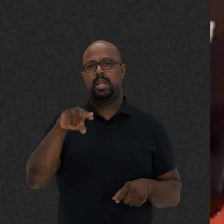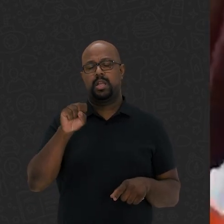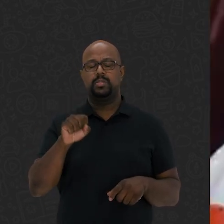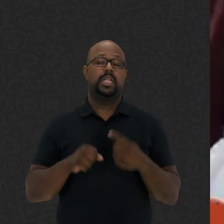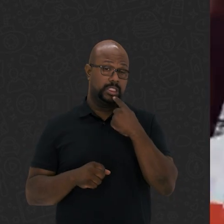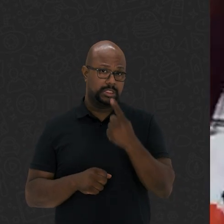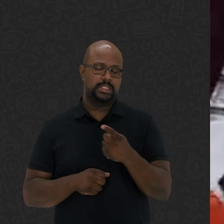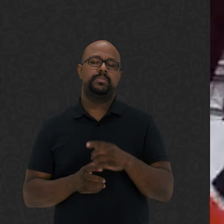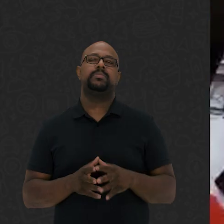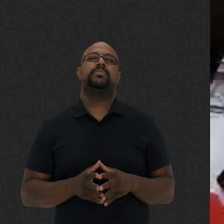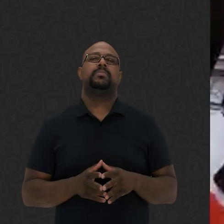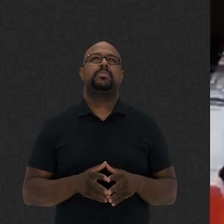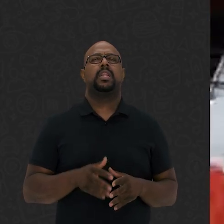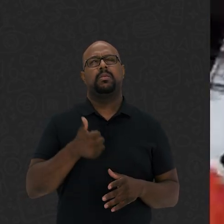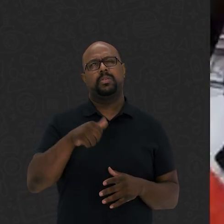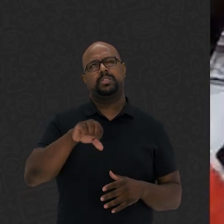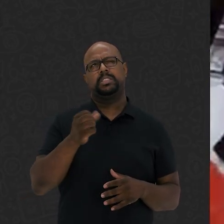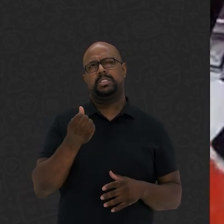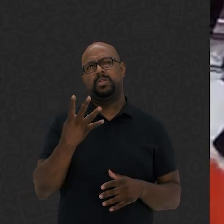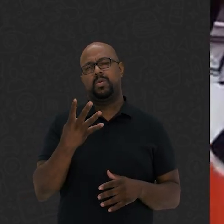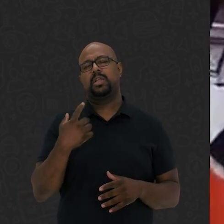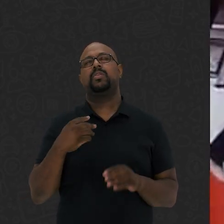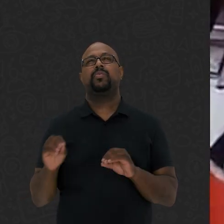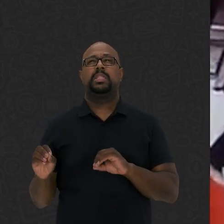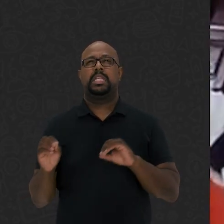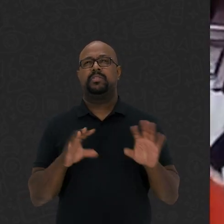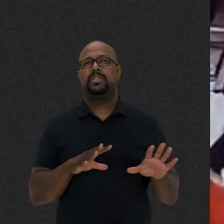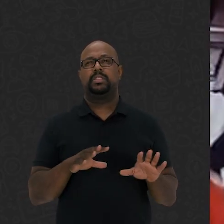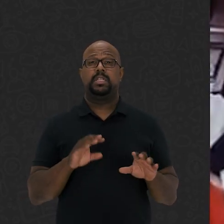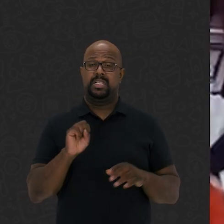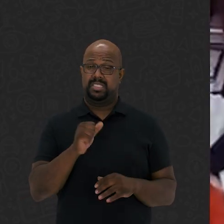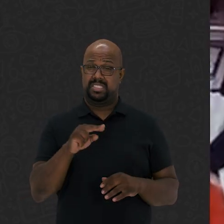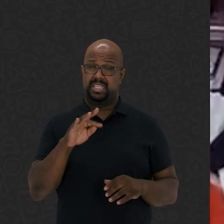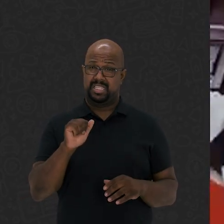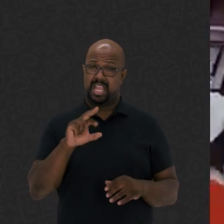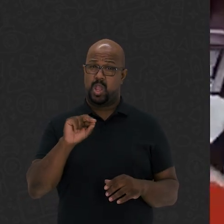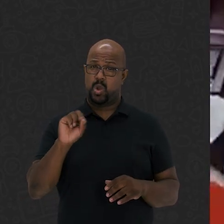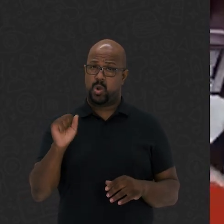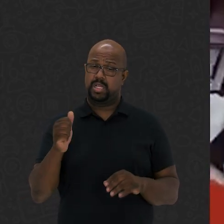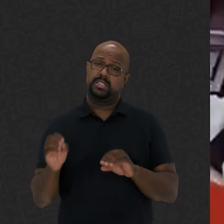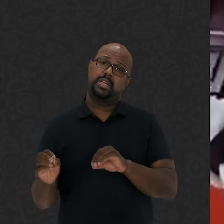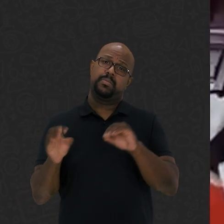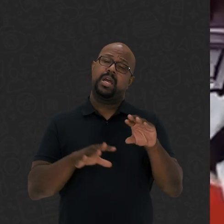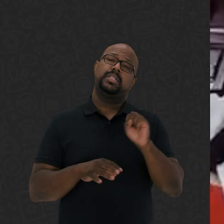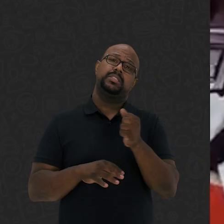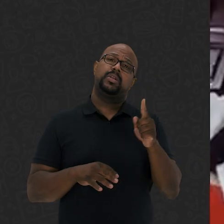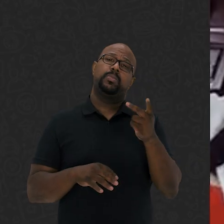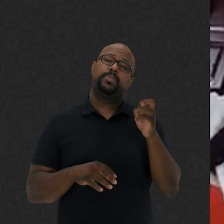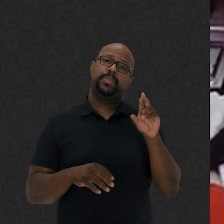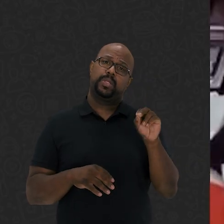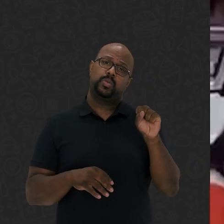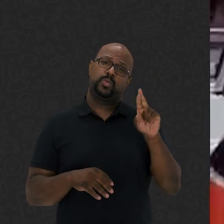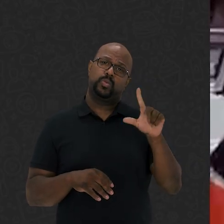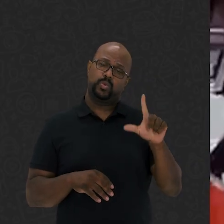Lions. Antes de dizer o seguinte, que no início de 64, eu fui transferido de Santa Rosa para São Pedro do